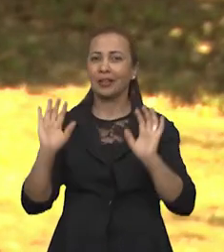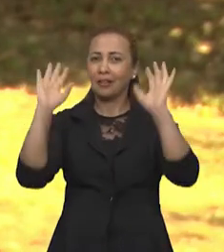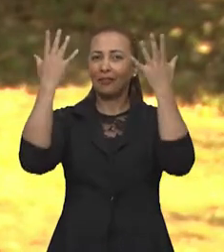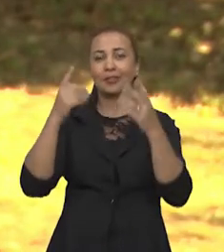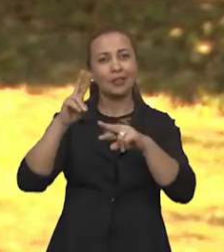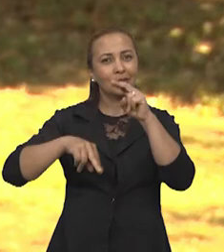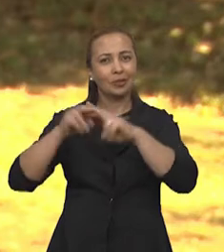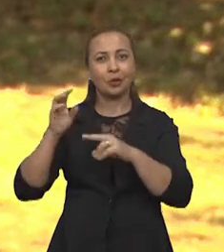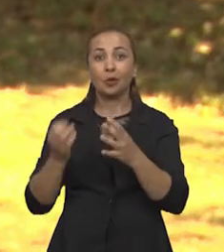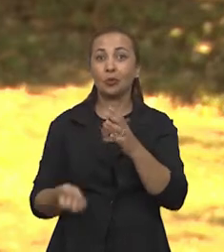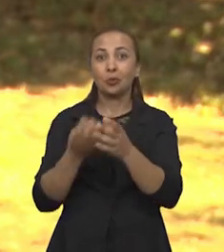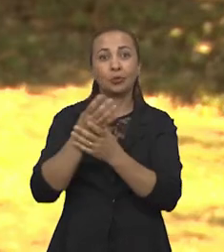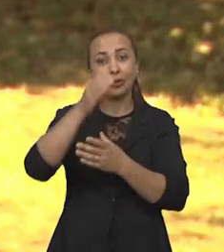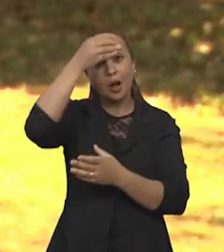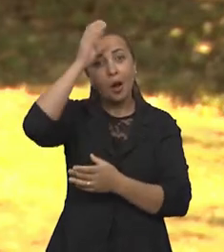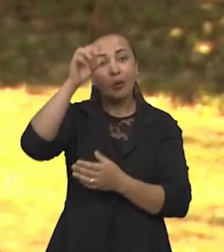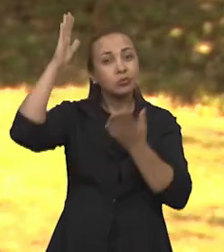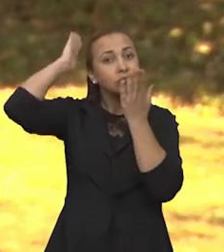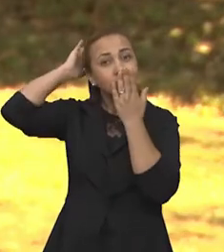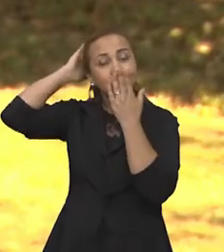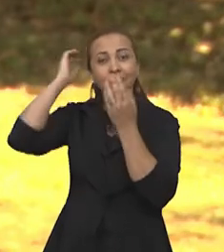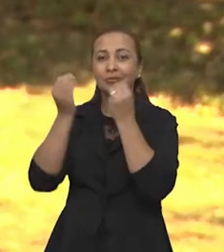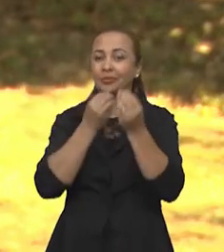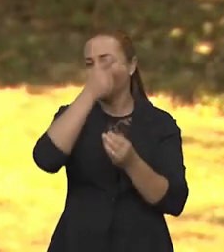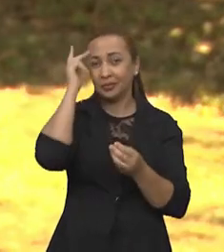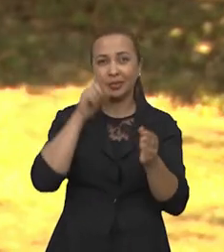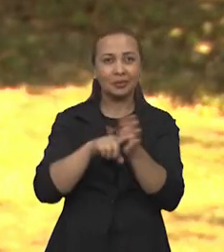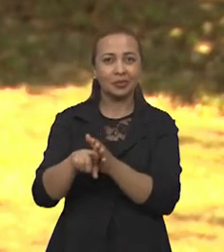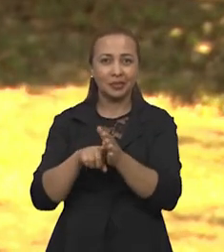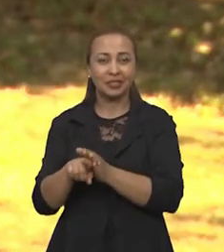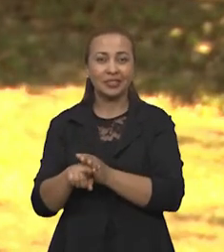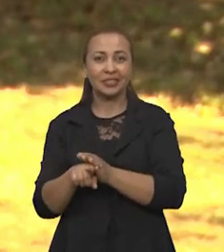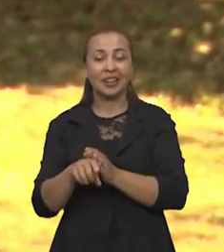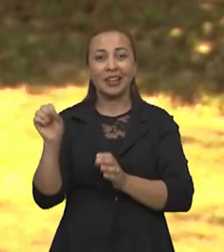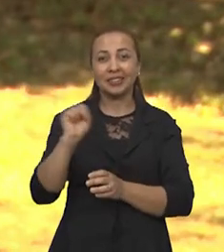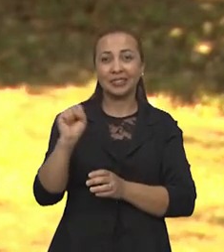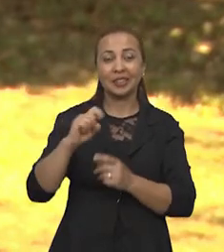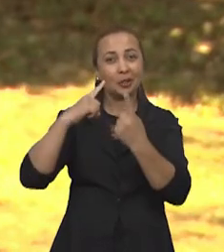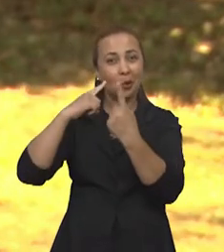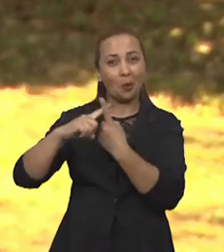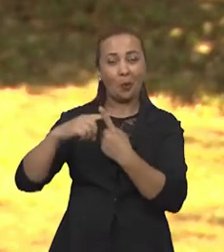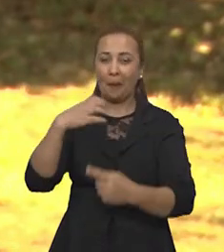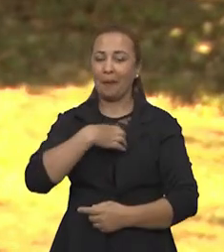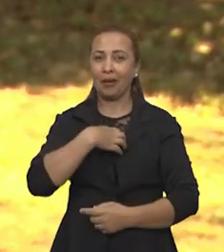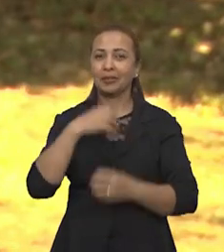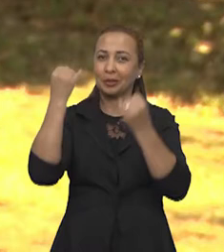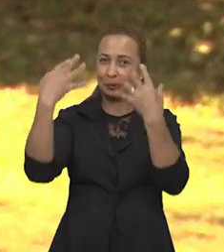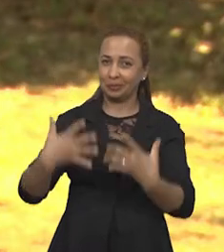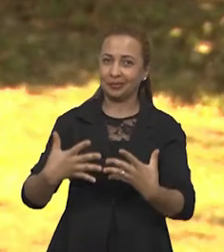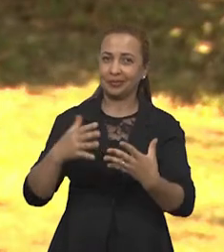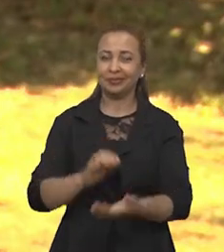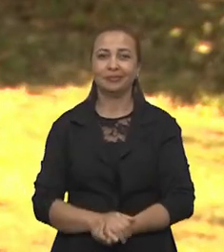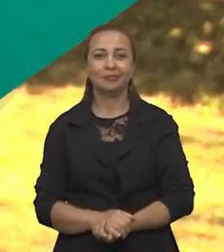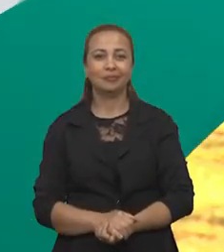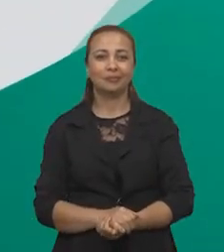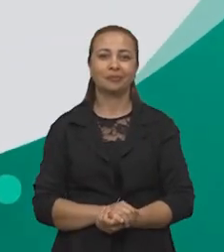festejos juninos vieram da cultura indígena, como o pesquisador da Universidade Estadual de Santa Cruz, no sul da Bahia, explica pra